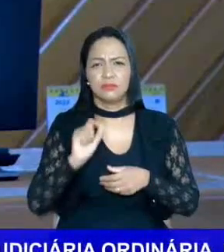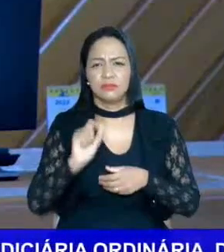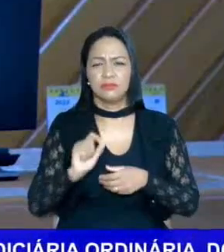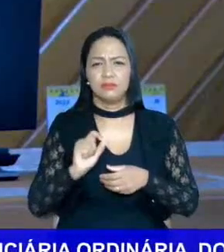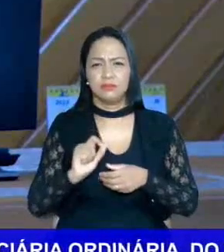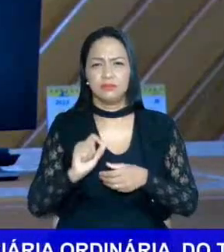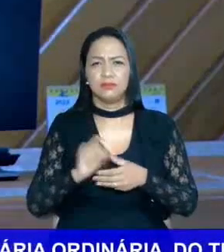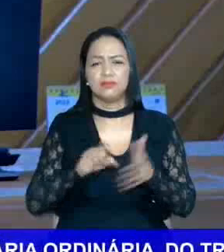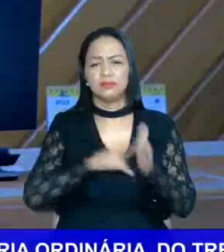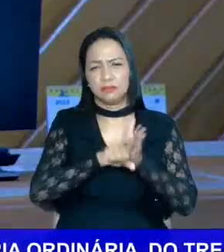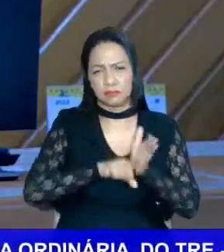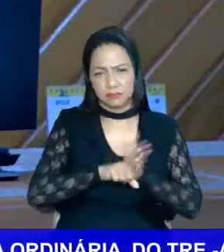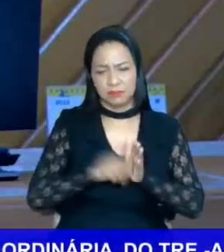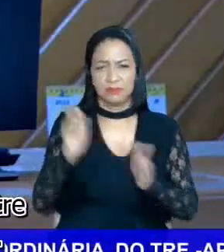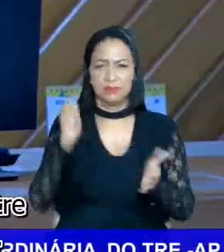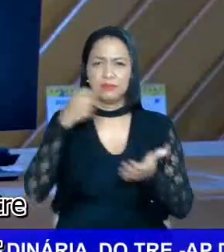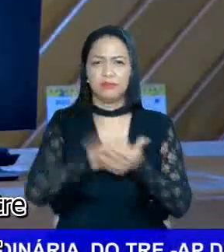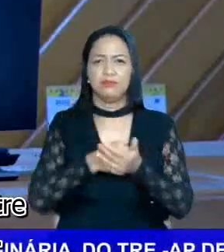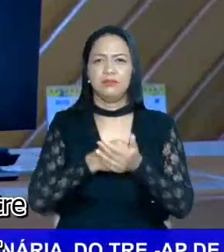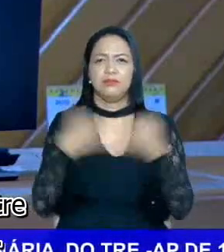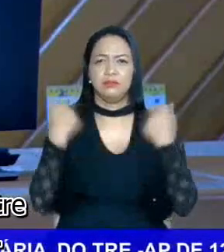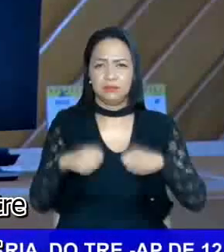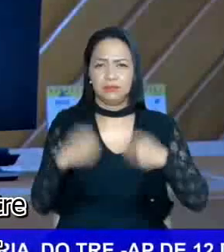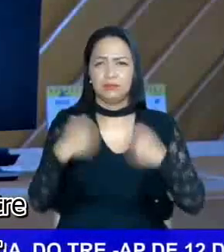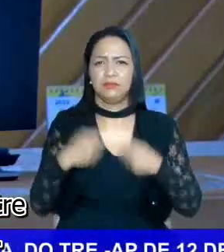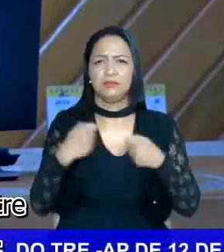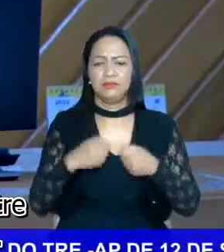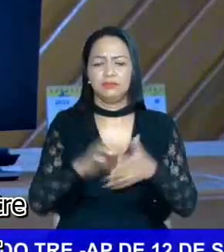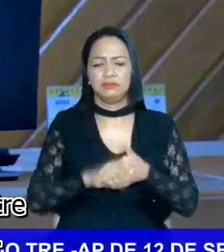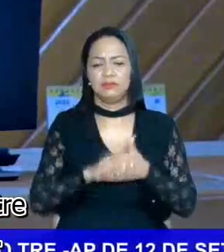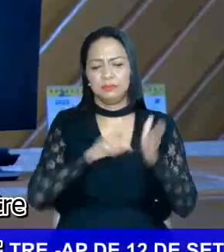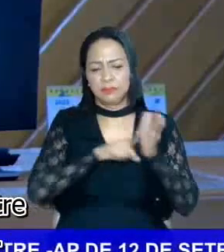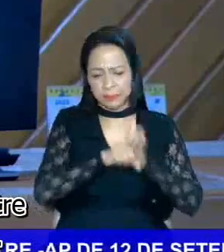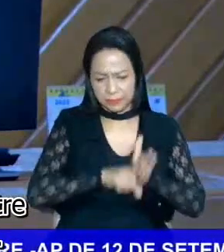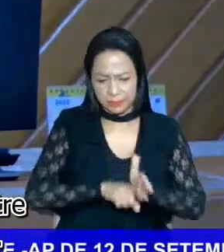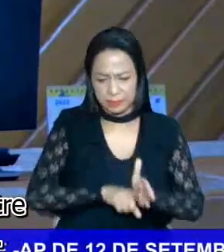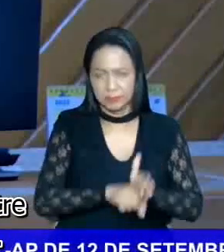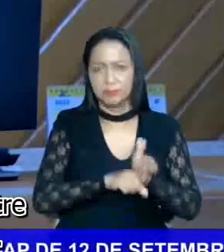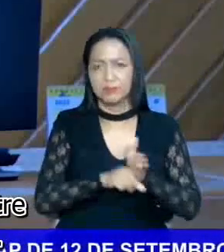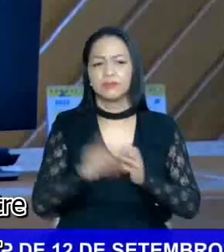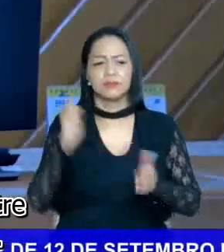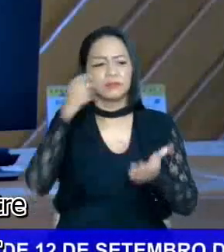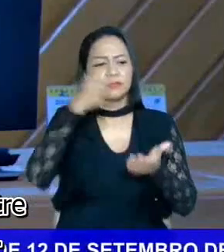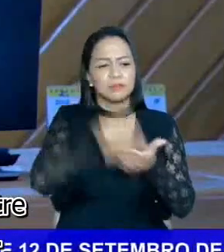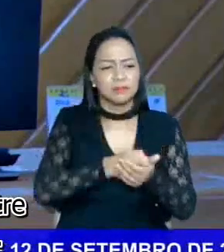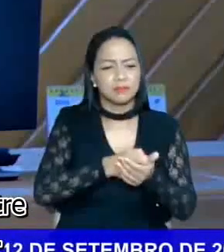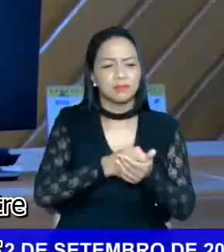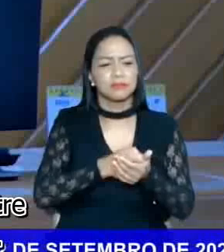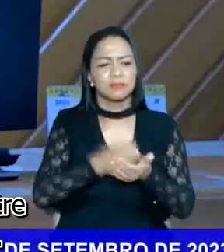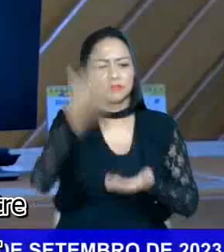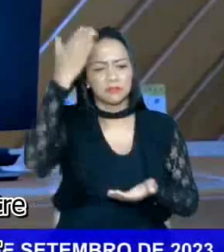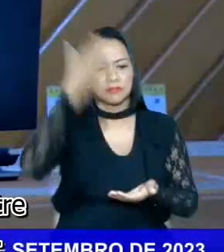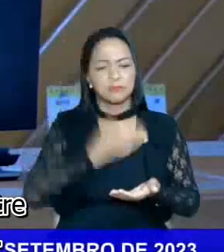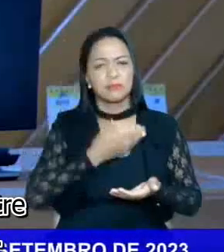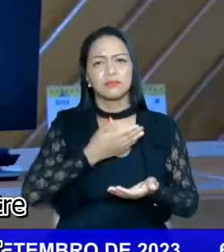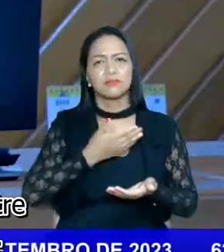que a análise dos gastos deve passar sobre esse crivo de razoabilidade entre o que foi pago e o que foi prestado